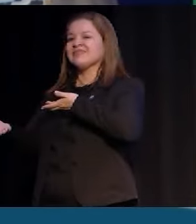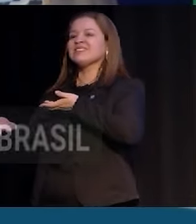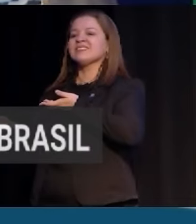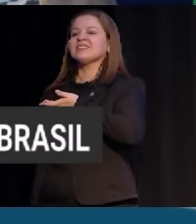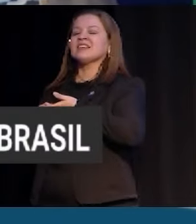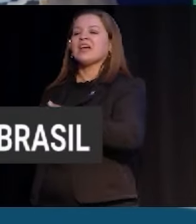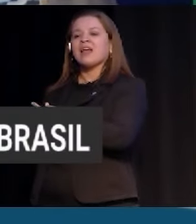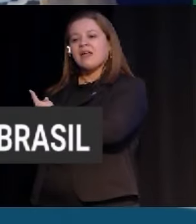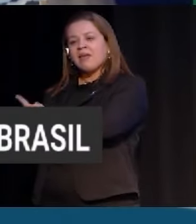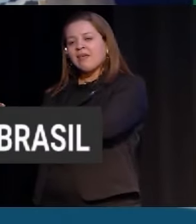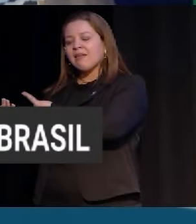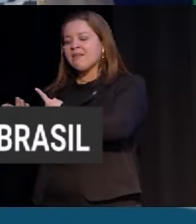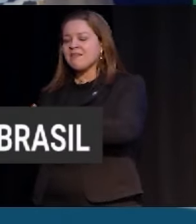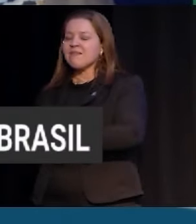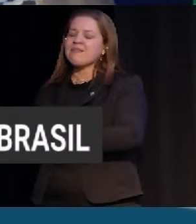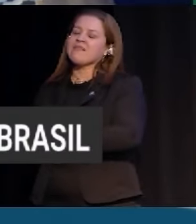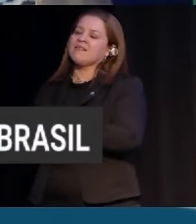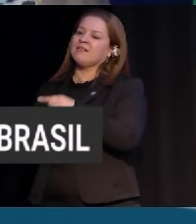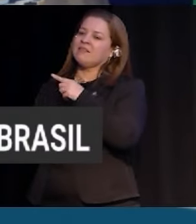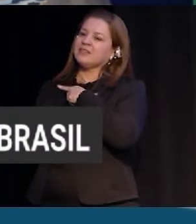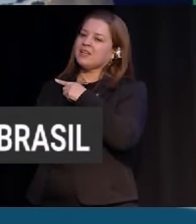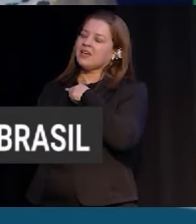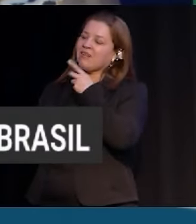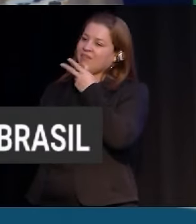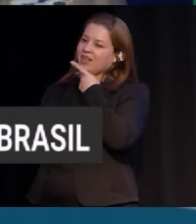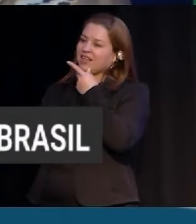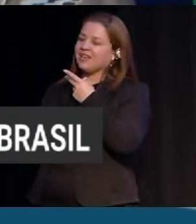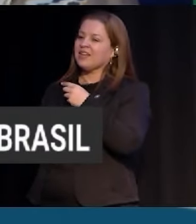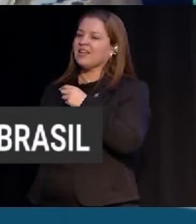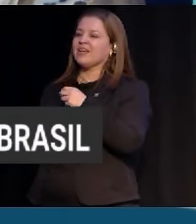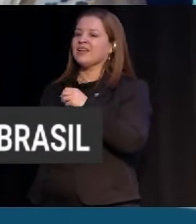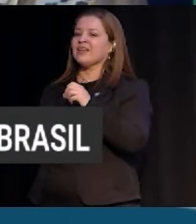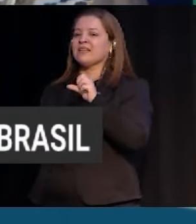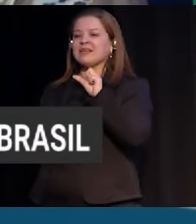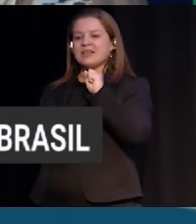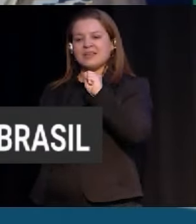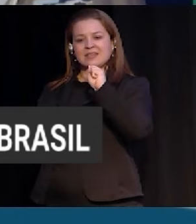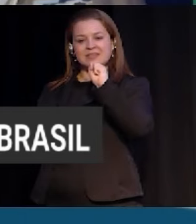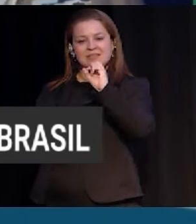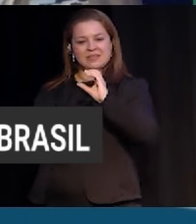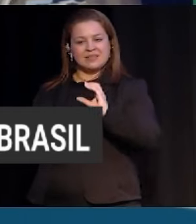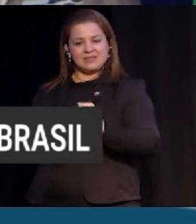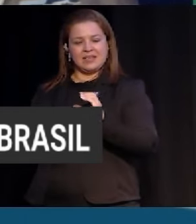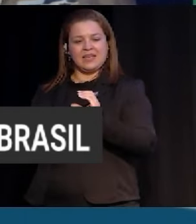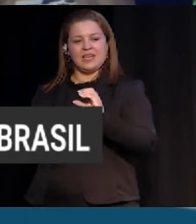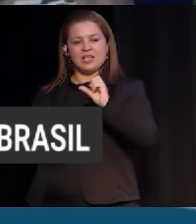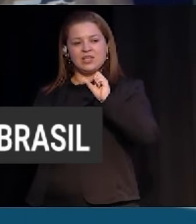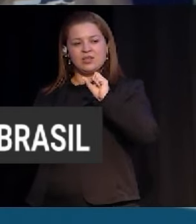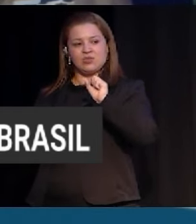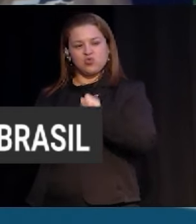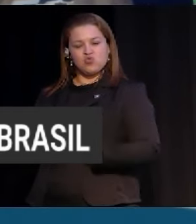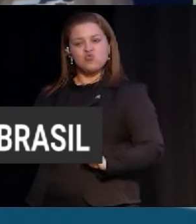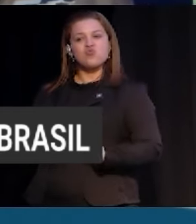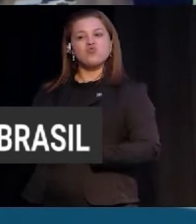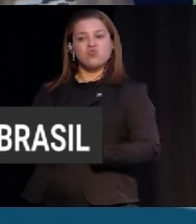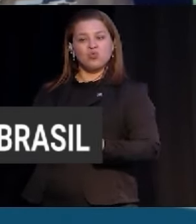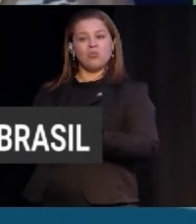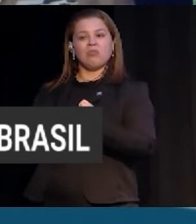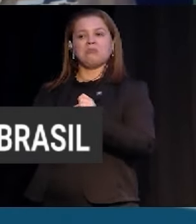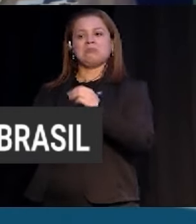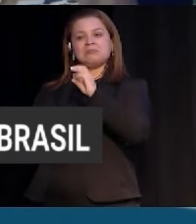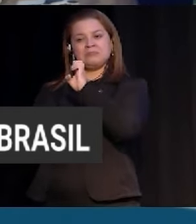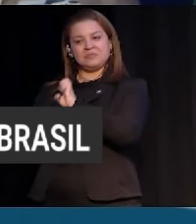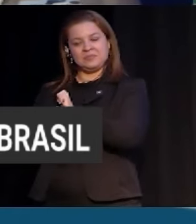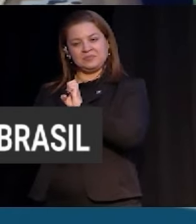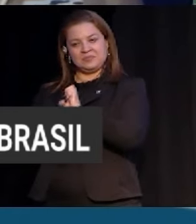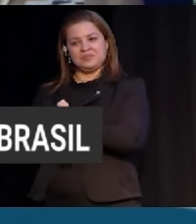essa parceria. Nós estamos falando sobre Santa Catarina, lá no sul do Brasil, e nós precisamos